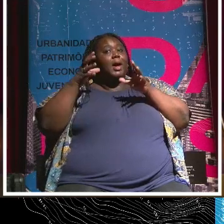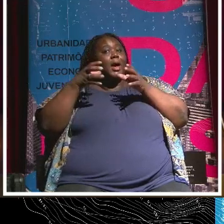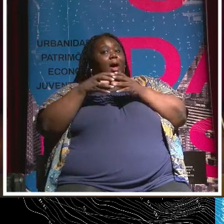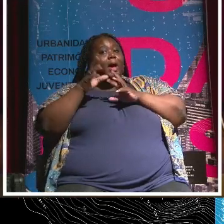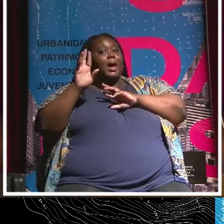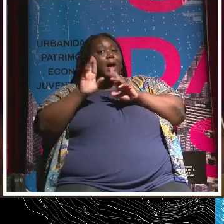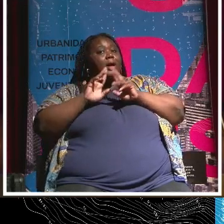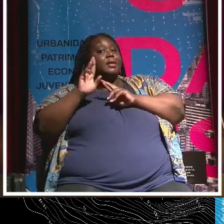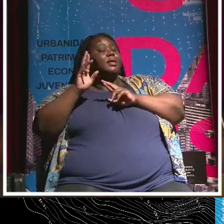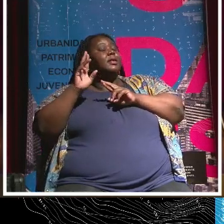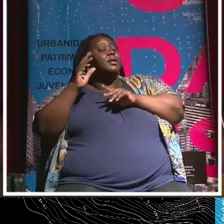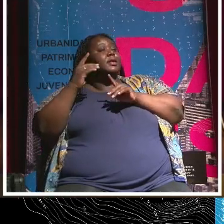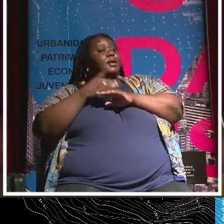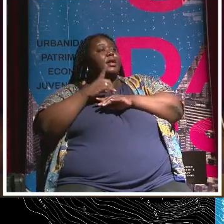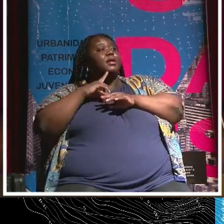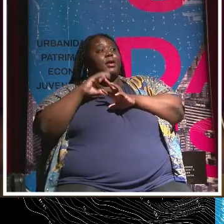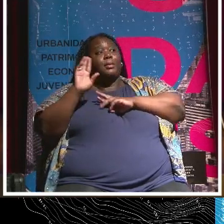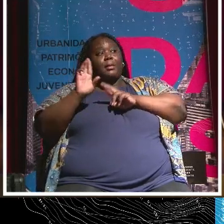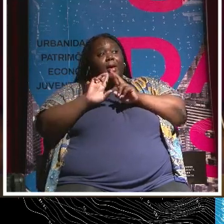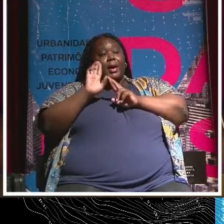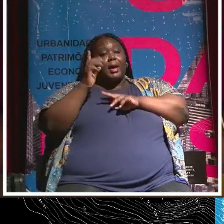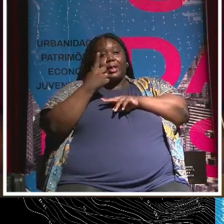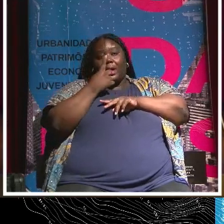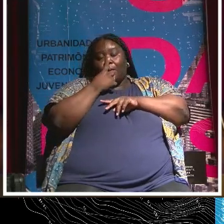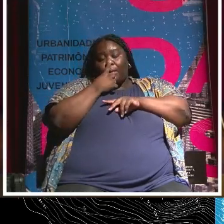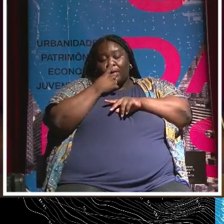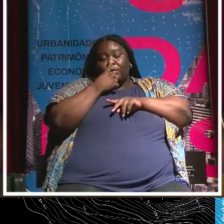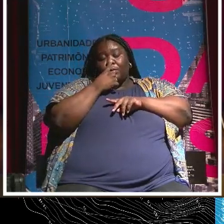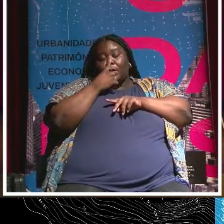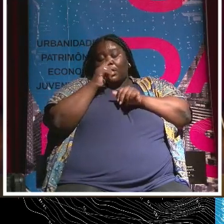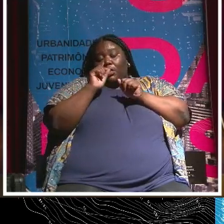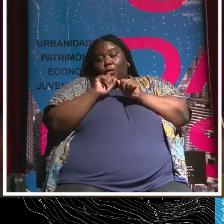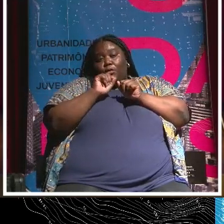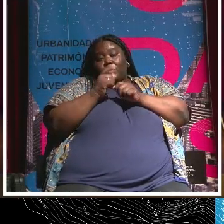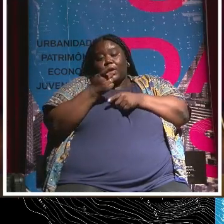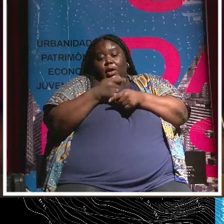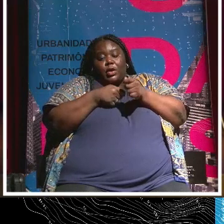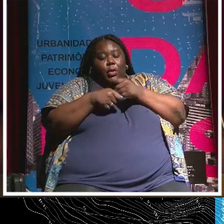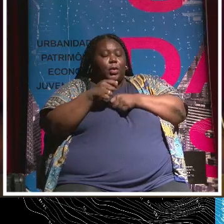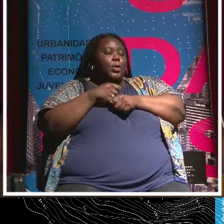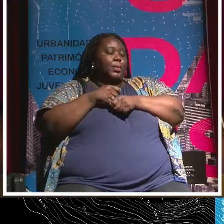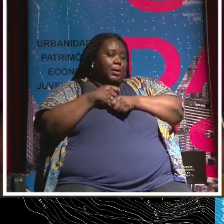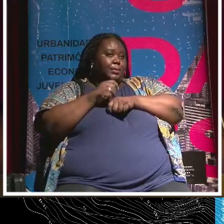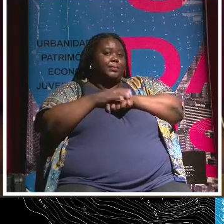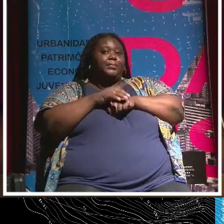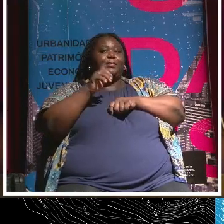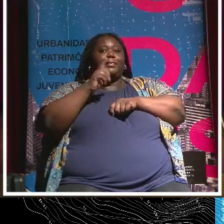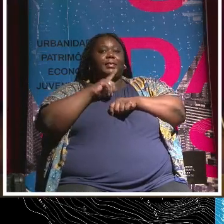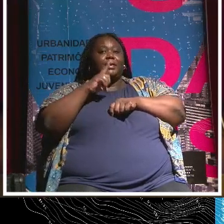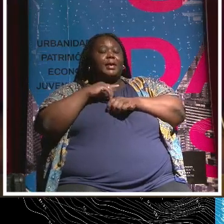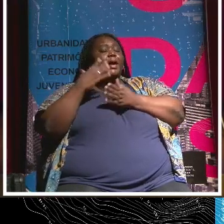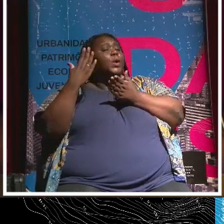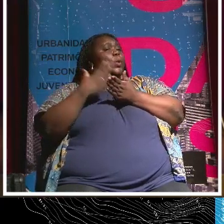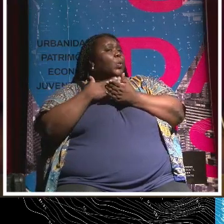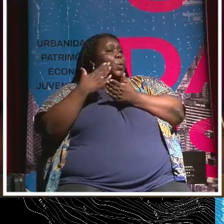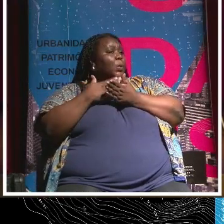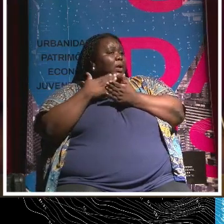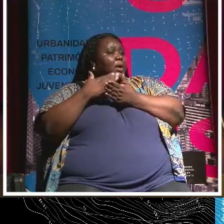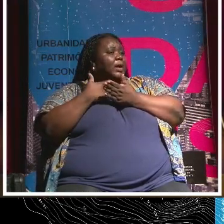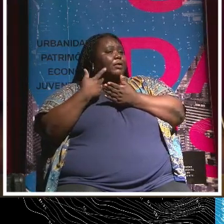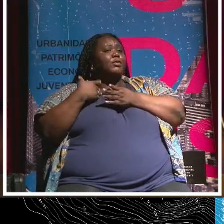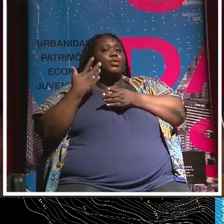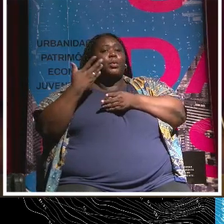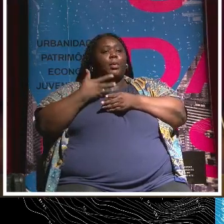relação íntima com a produção econômica. Tem um livro de um